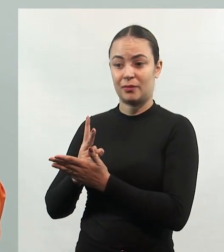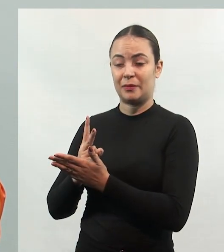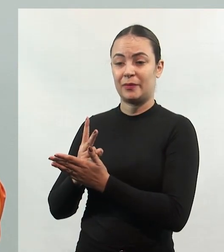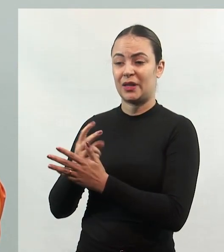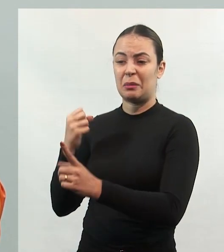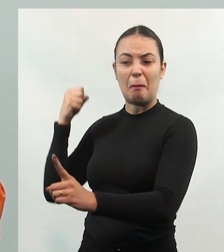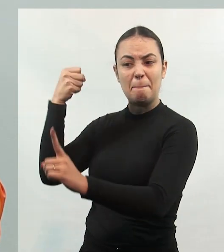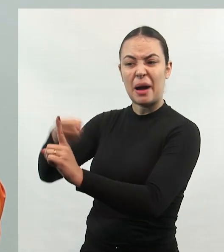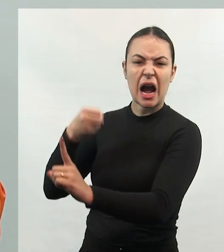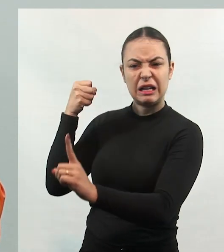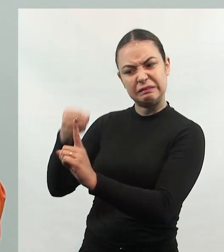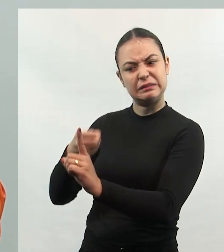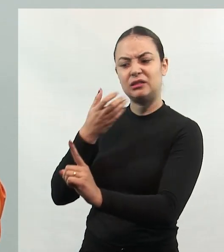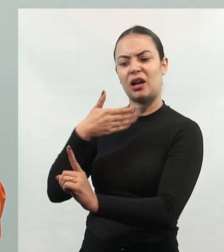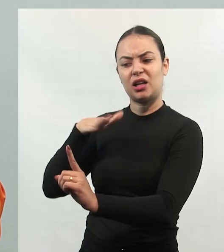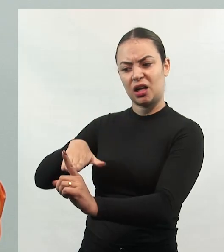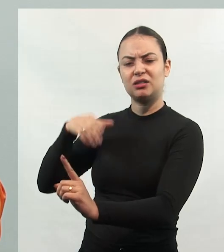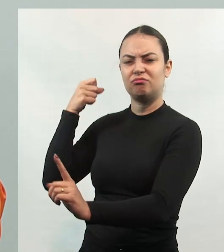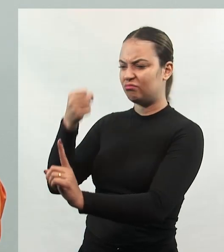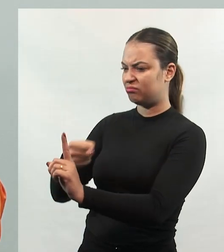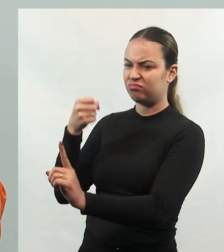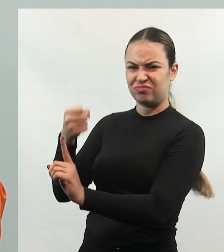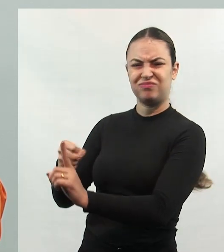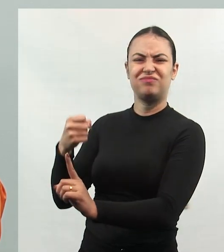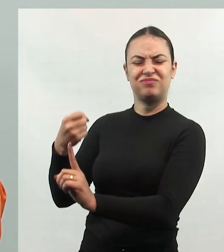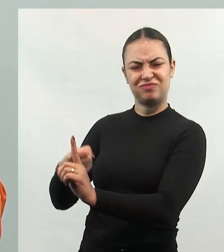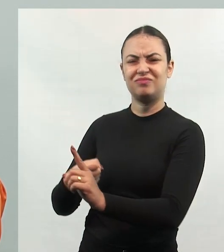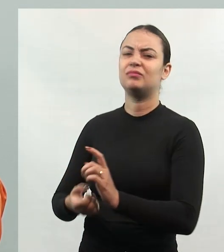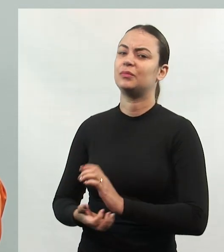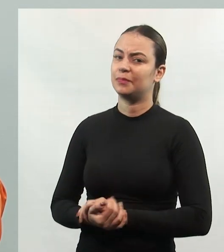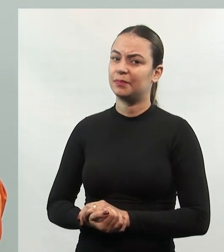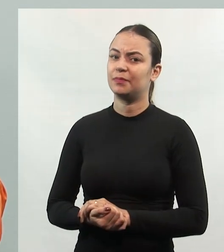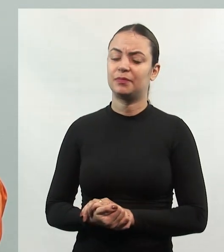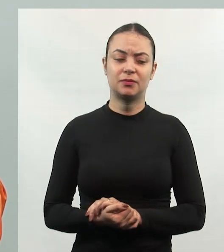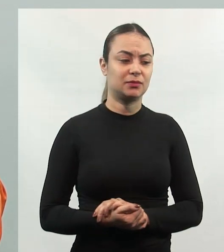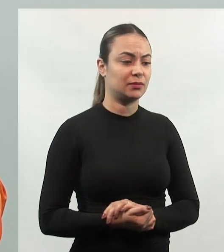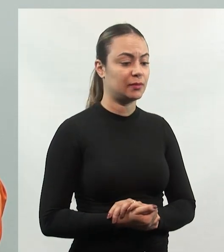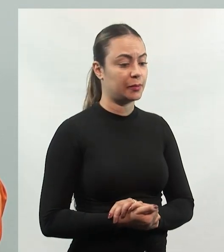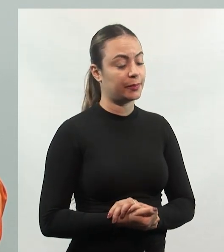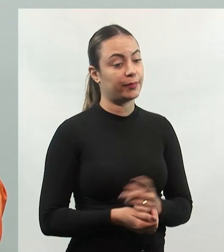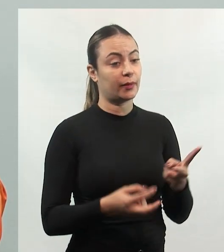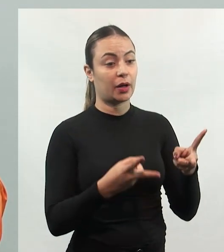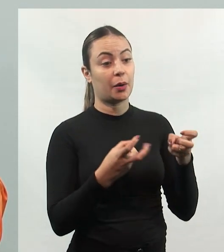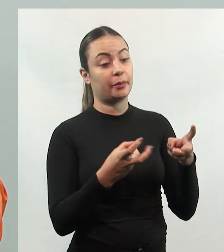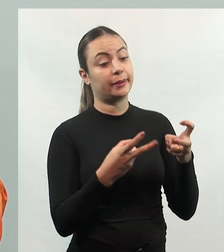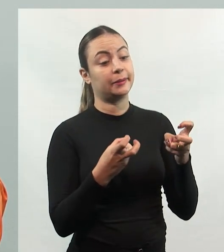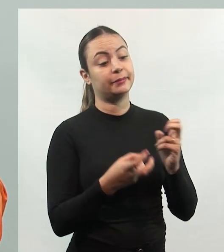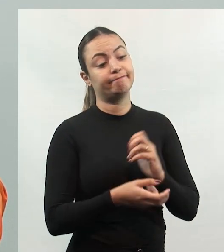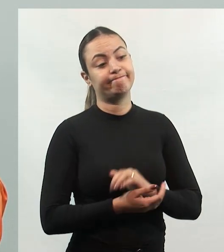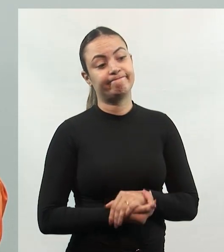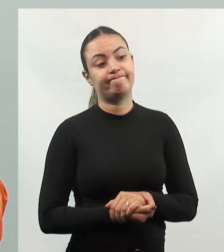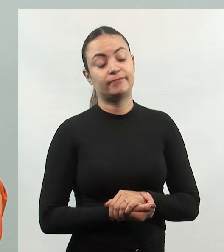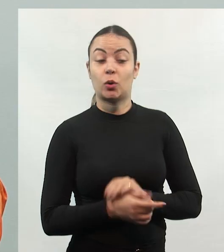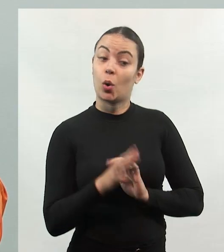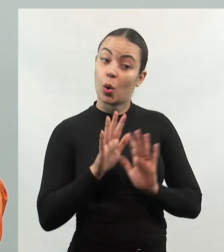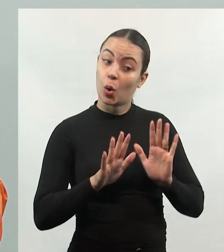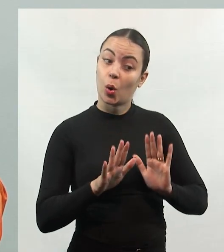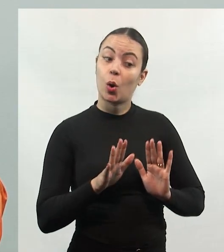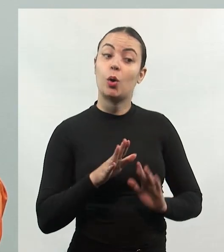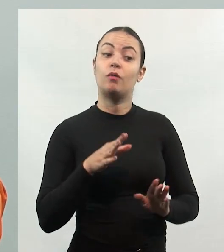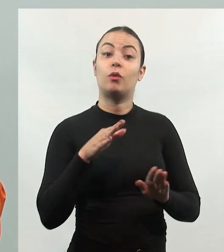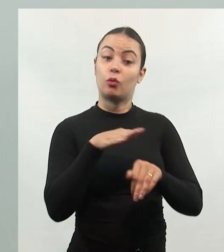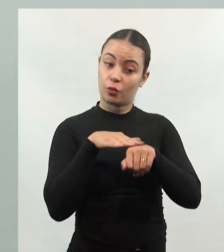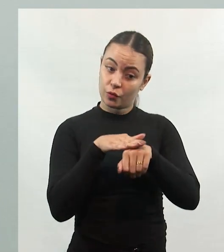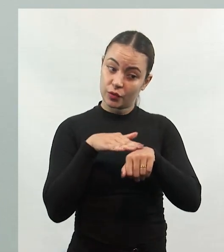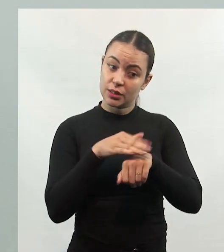falar porque, né? Faz muito tempo, viu, gente? Isso foi o quê? No ano de 2000? Não, 2000 não, eu formei em 2000, foi 2000 e